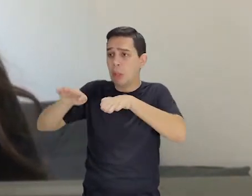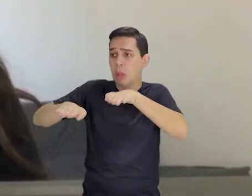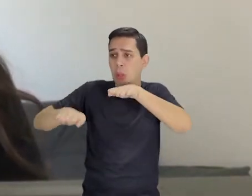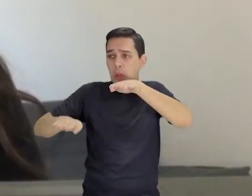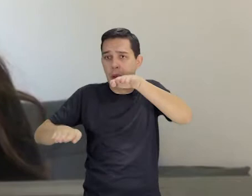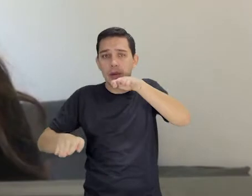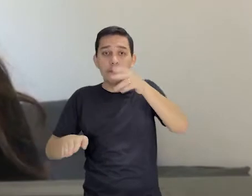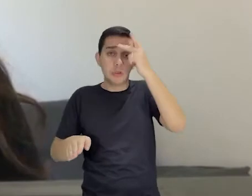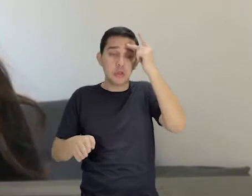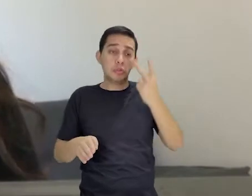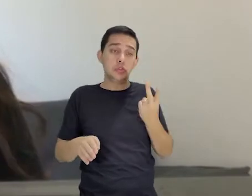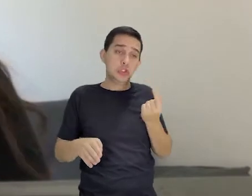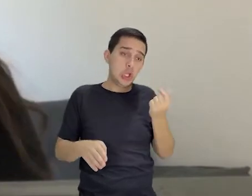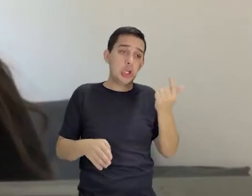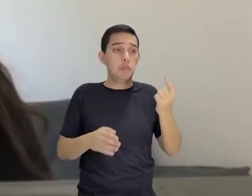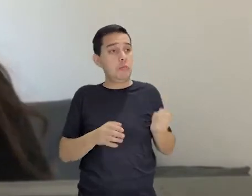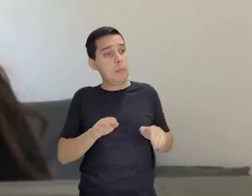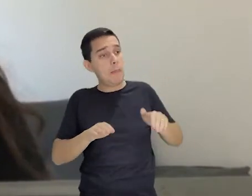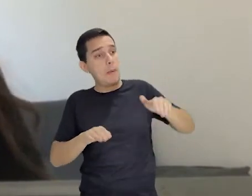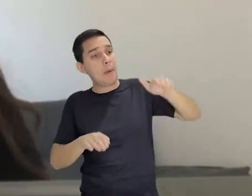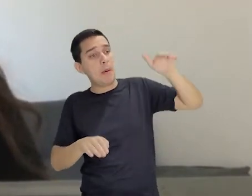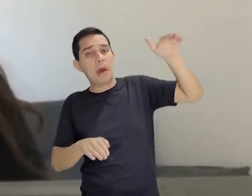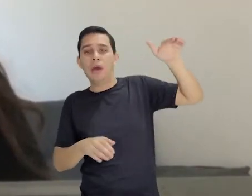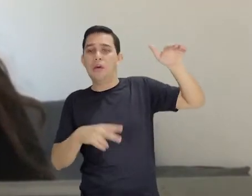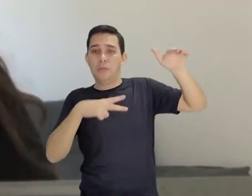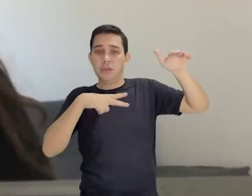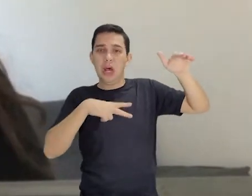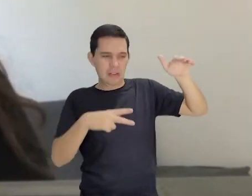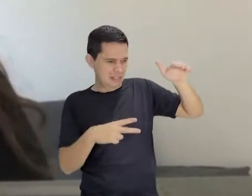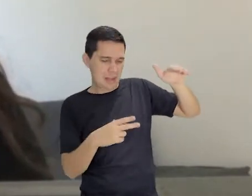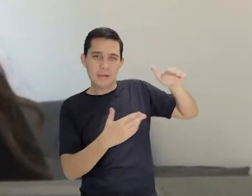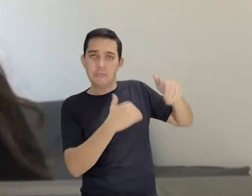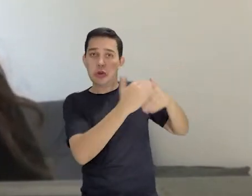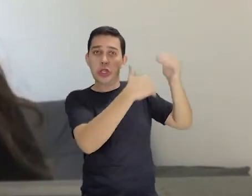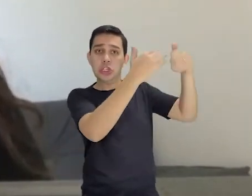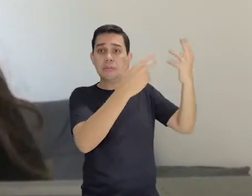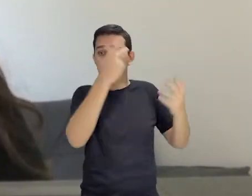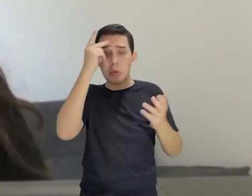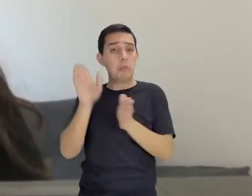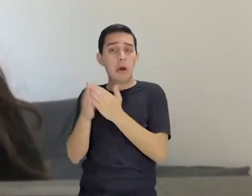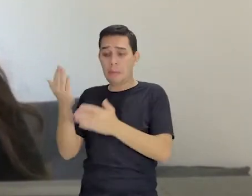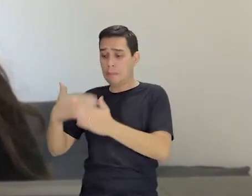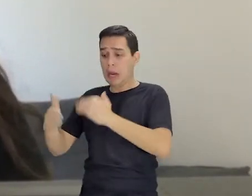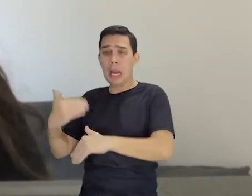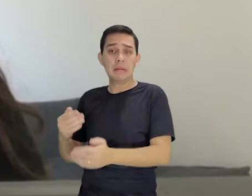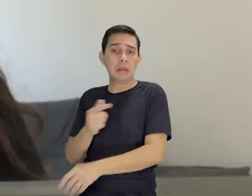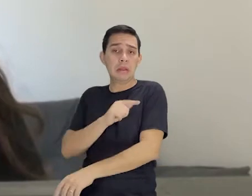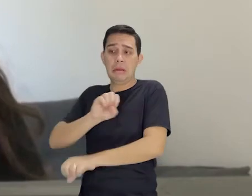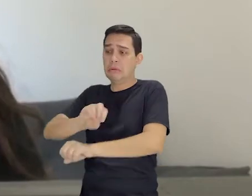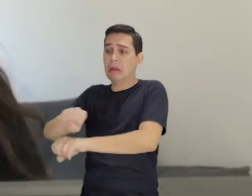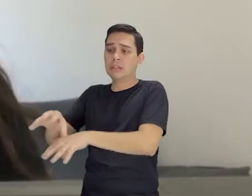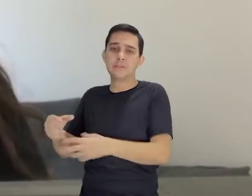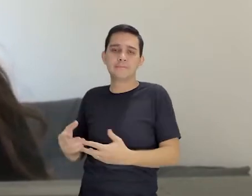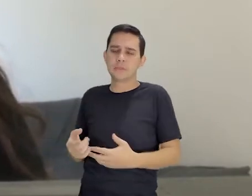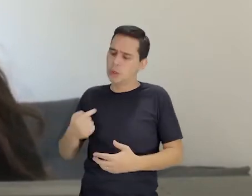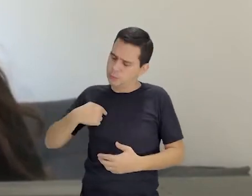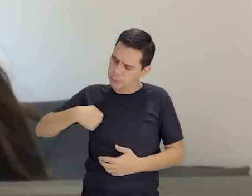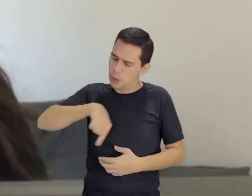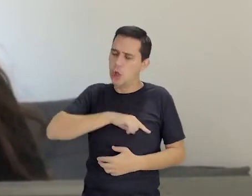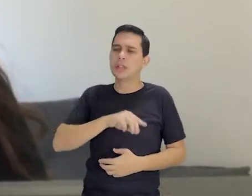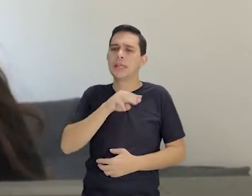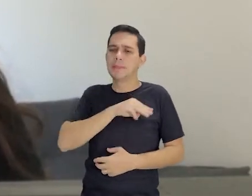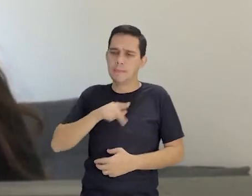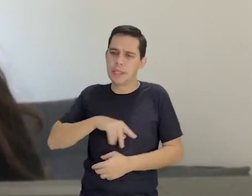os usuários do sistema privado e os usuários do sistema público. Portanto, nós não podemos permitir, nós, Ministério Público e